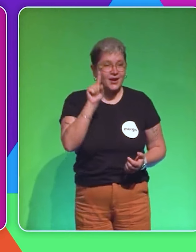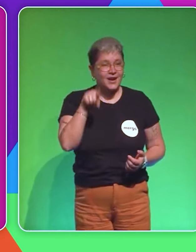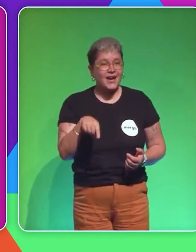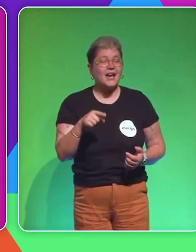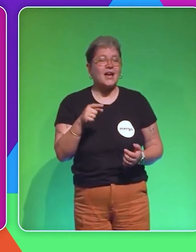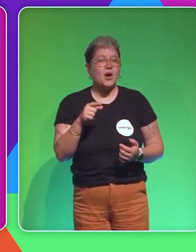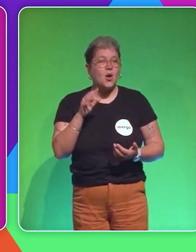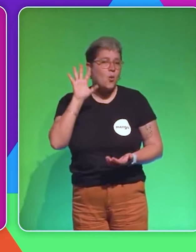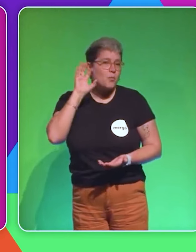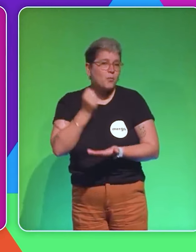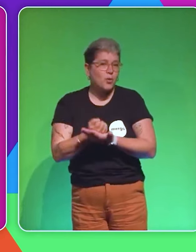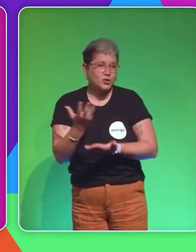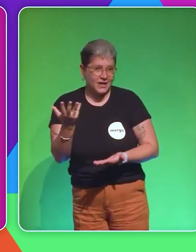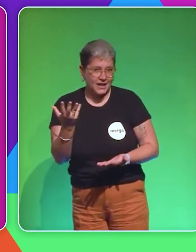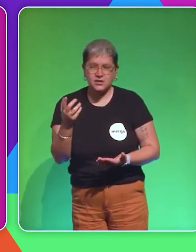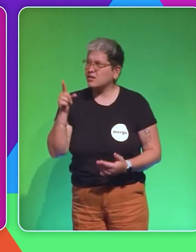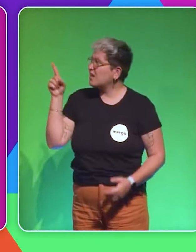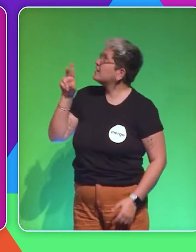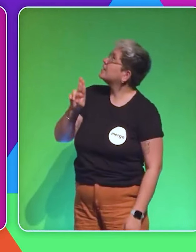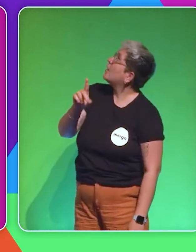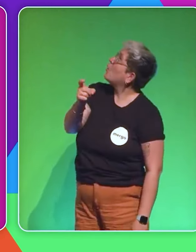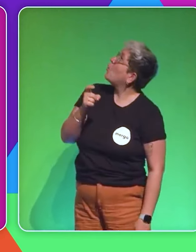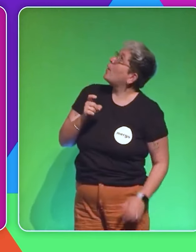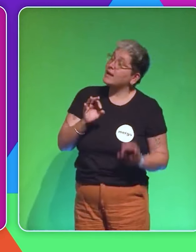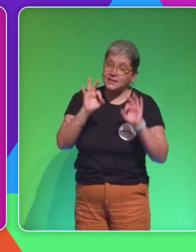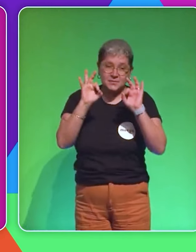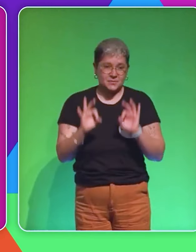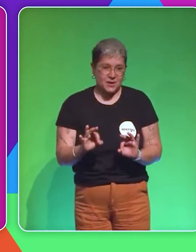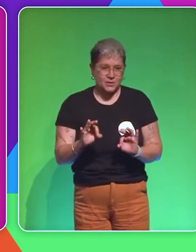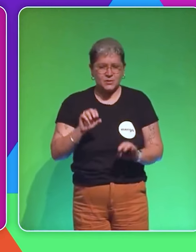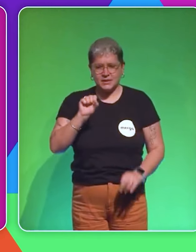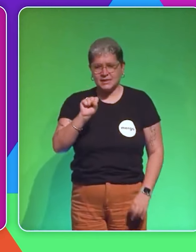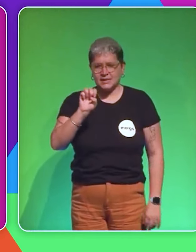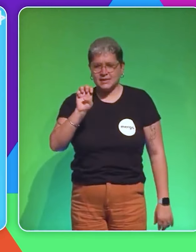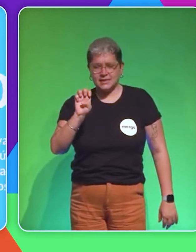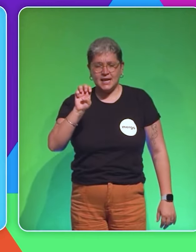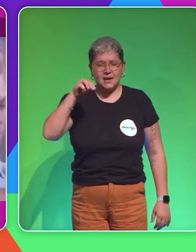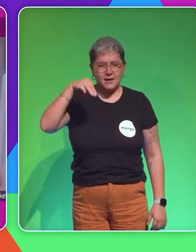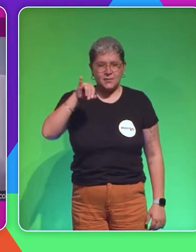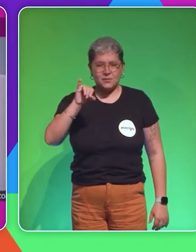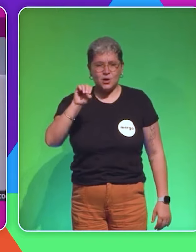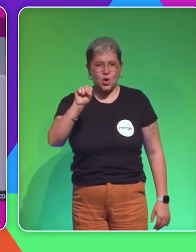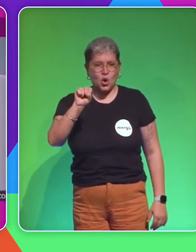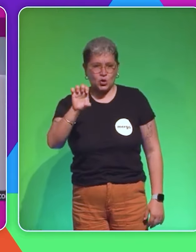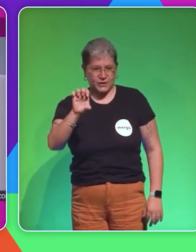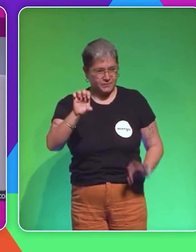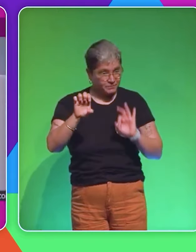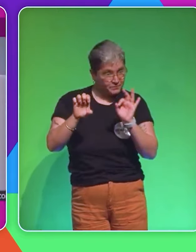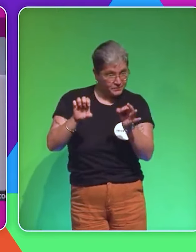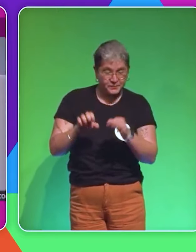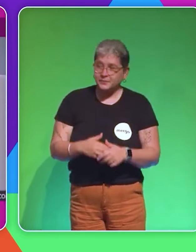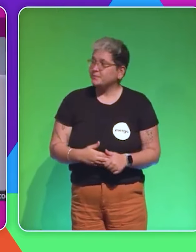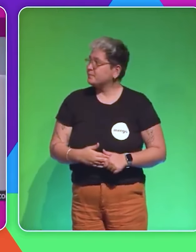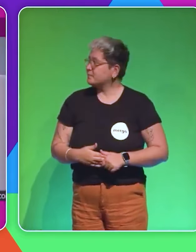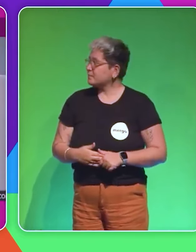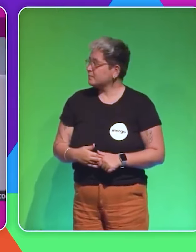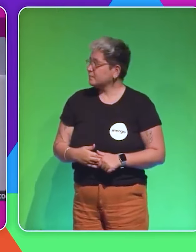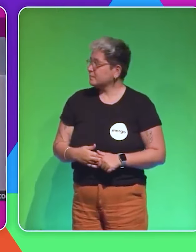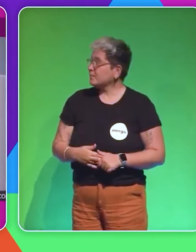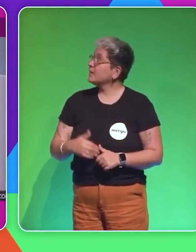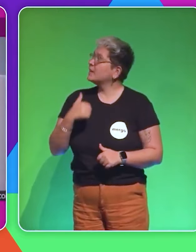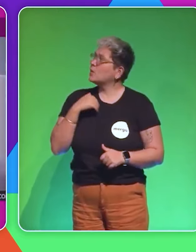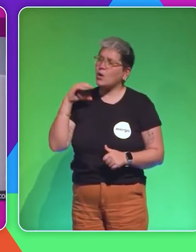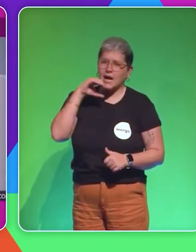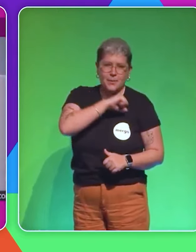esse daqui é é bem de wx mesmo vocês podem seguir que vocês vão aprender bastante tem um monte de conteúdo lá para continuar Tá bom então deixa eu contar só